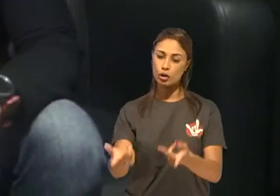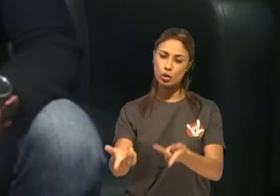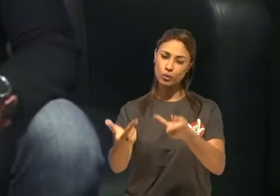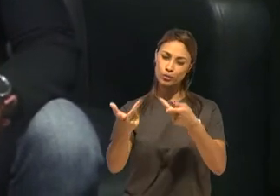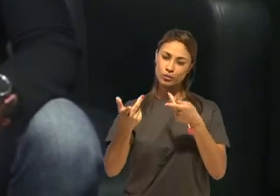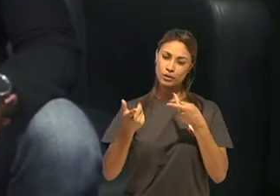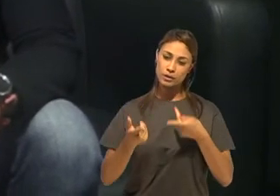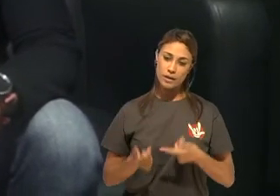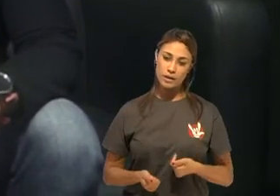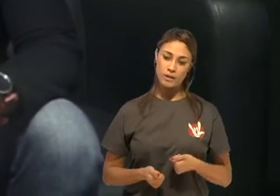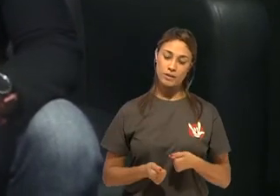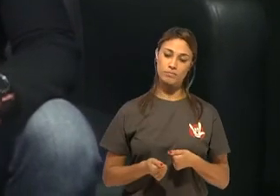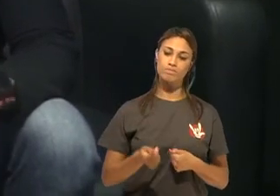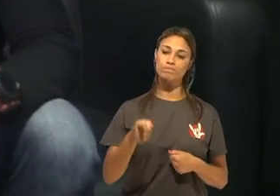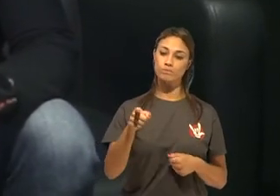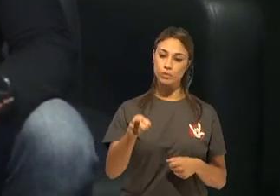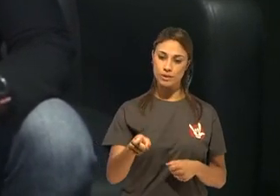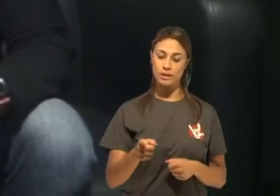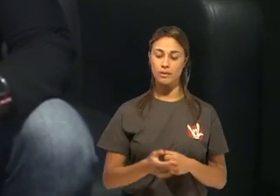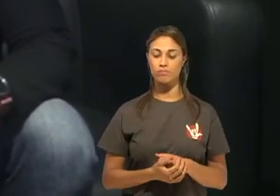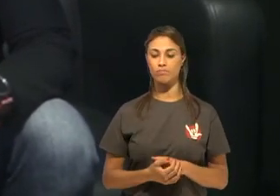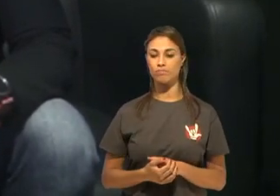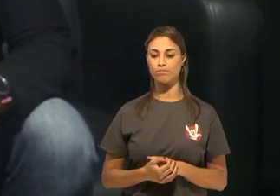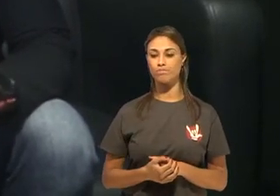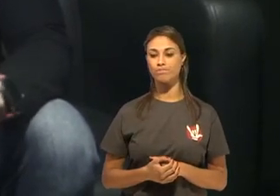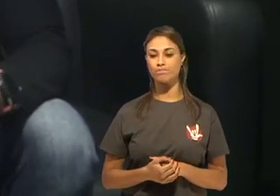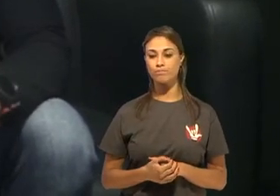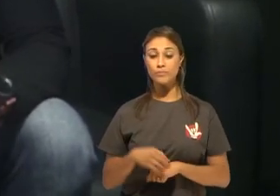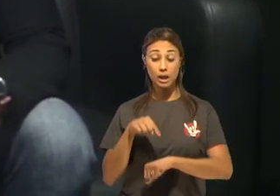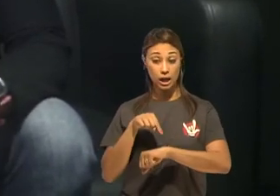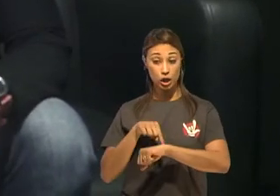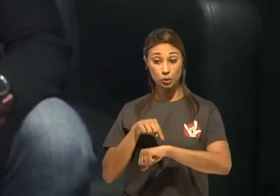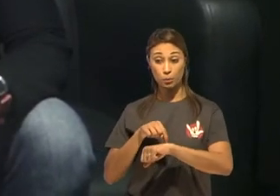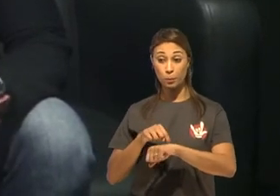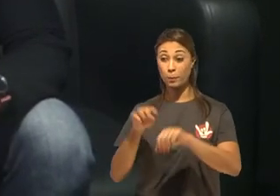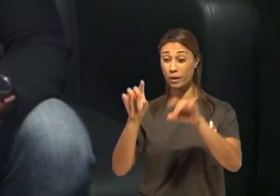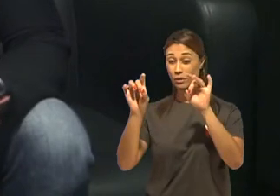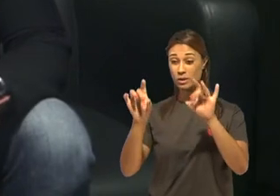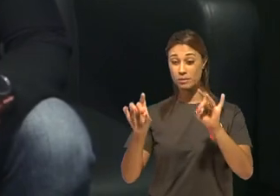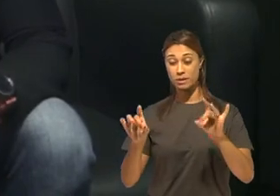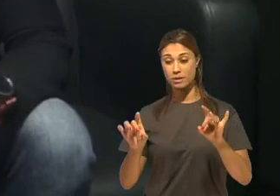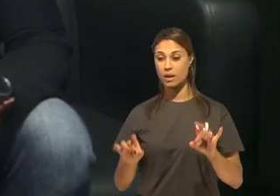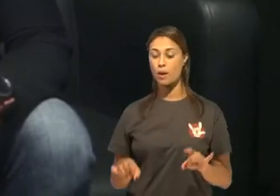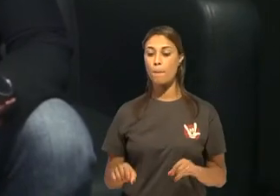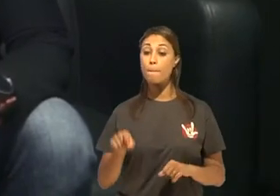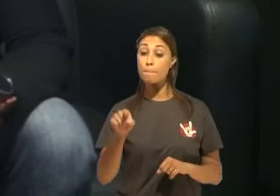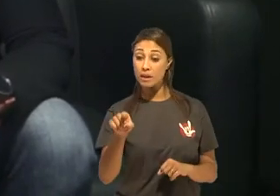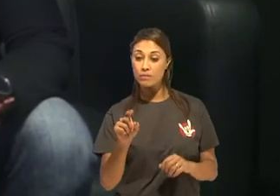instante para enviar uma mensagem para algum amigo.